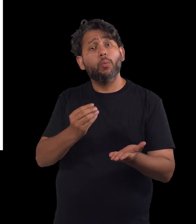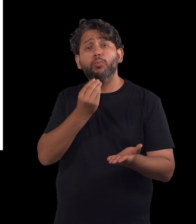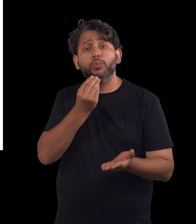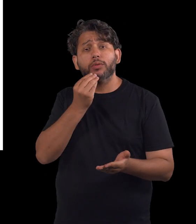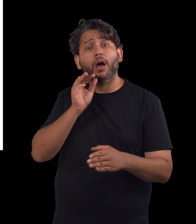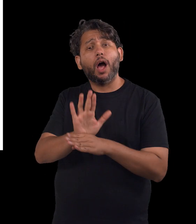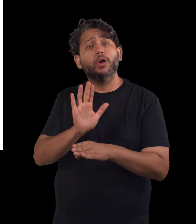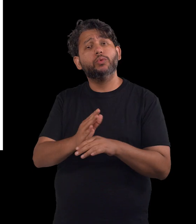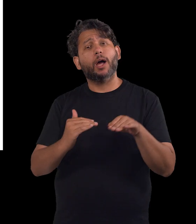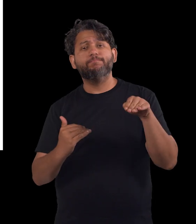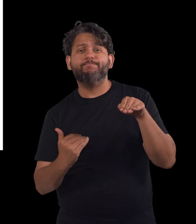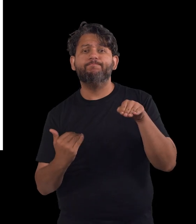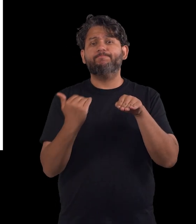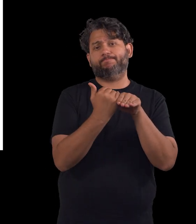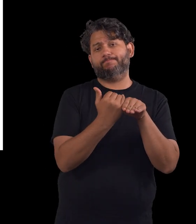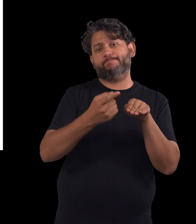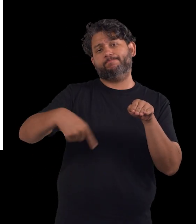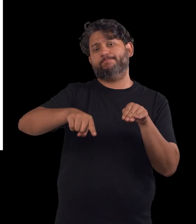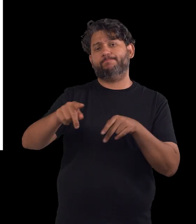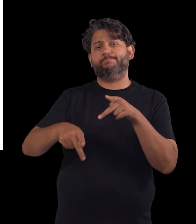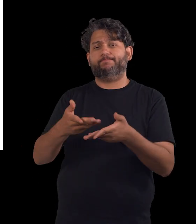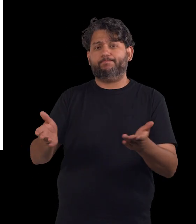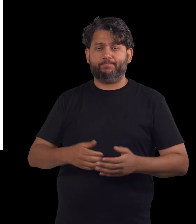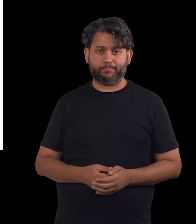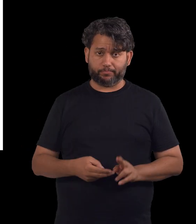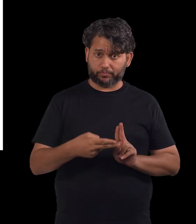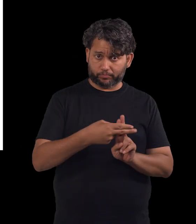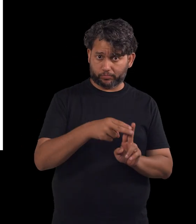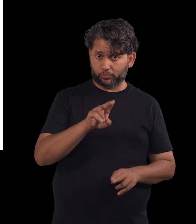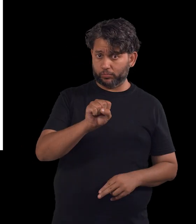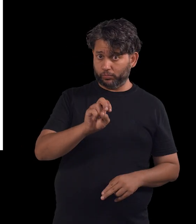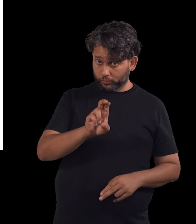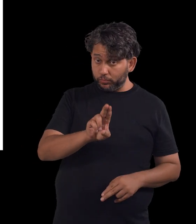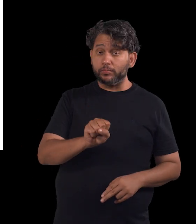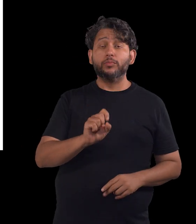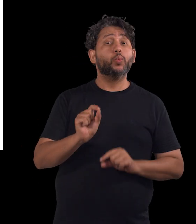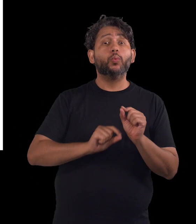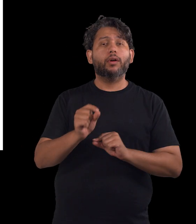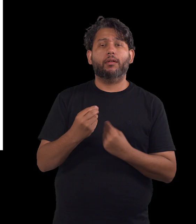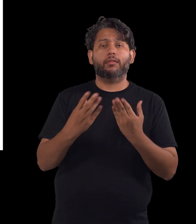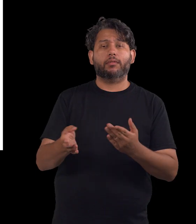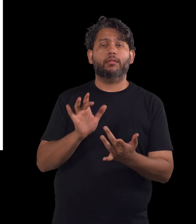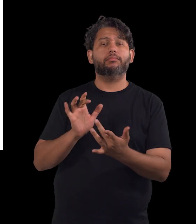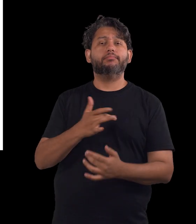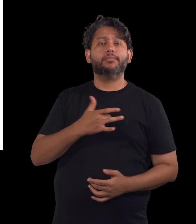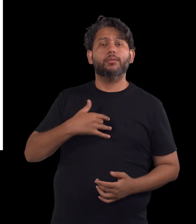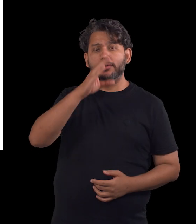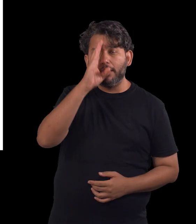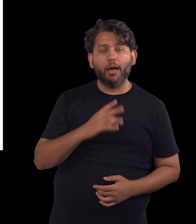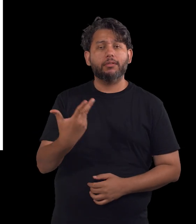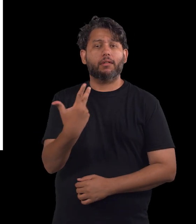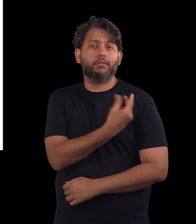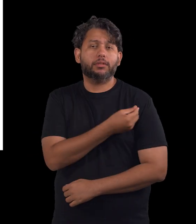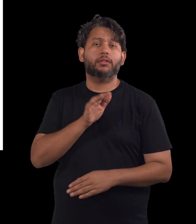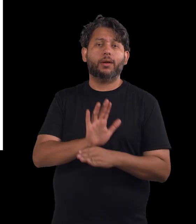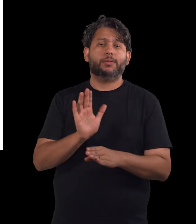instrumentos importantes nesse processo. O Sistema Único de Saúde busca oferecer atendimento gratuito, vacinação